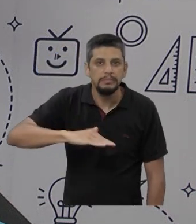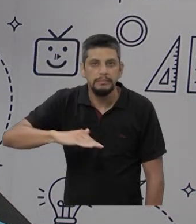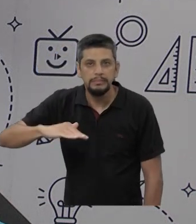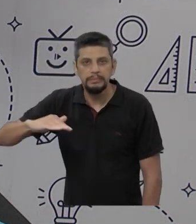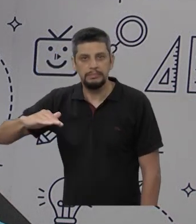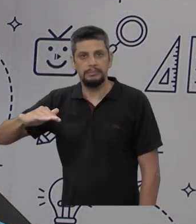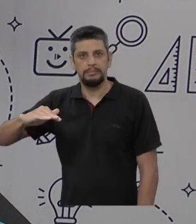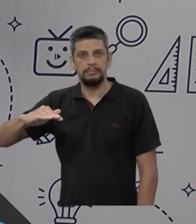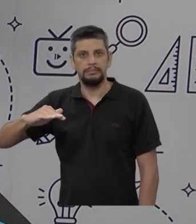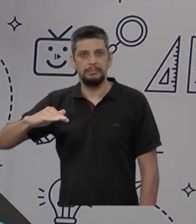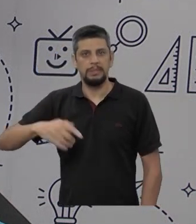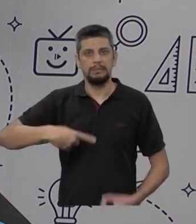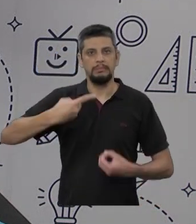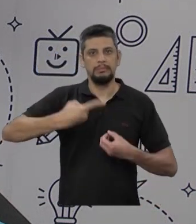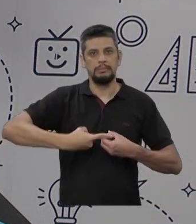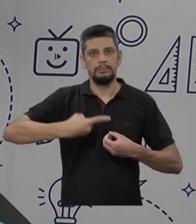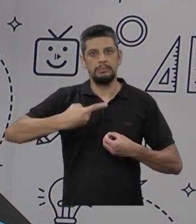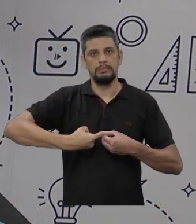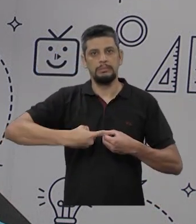infância,